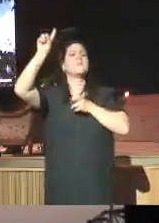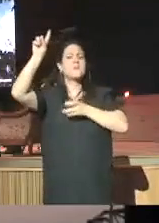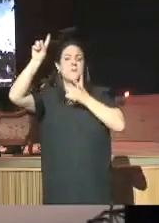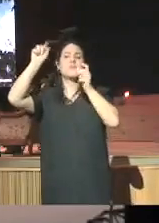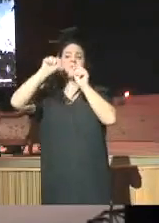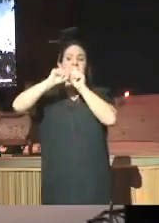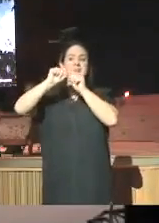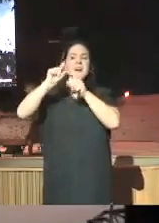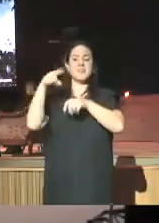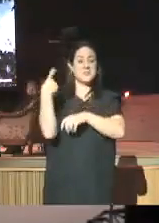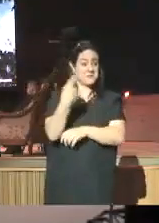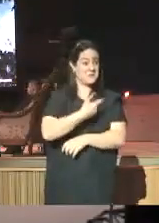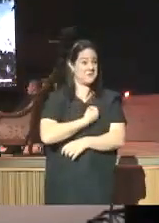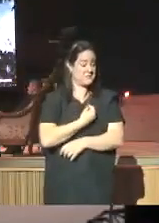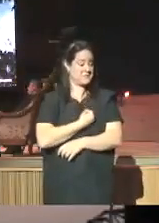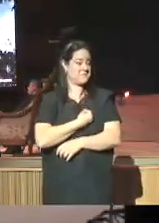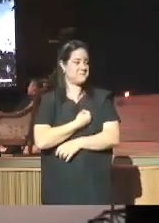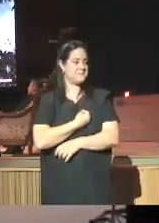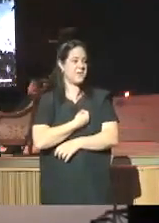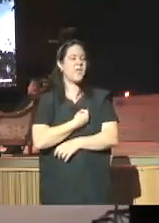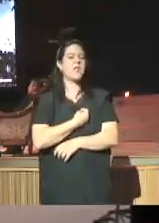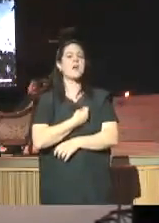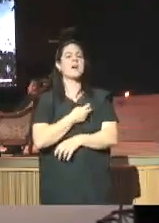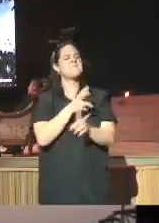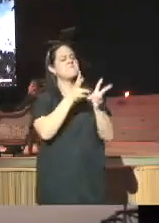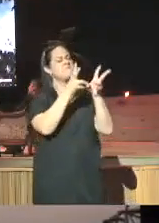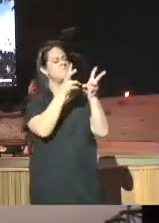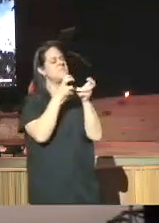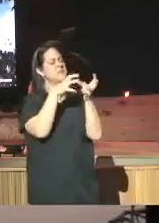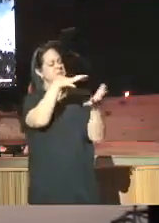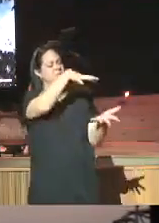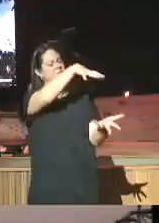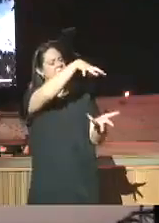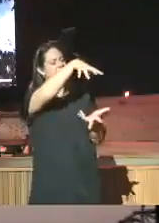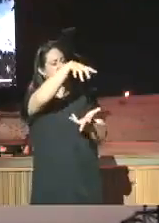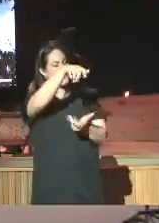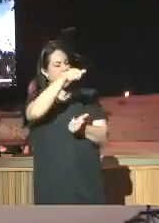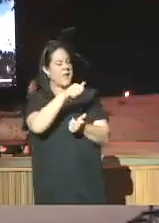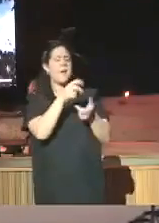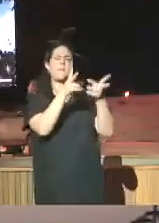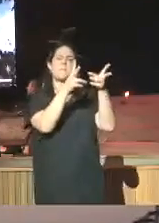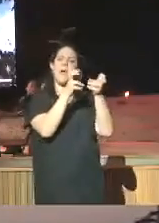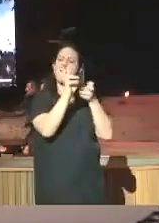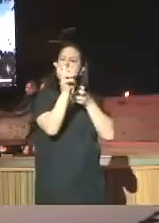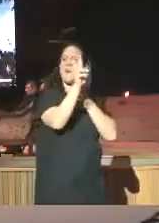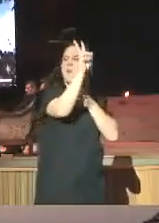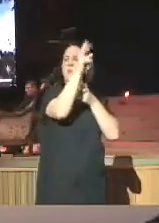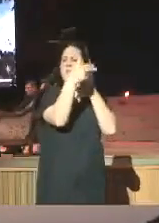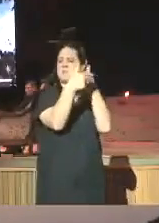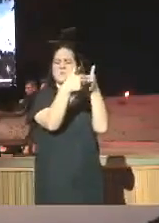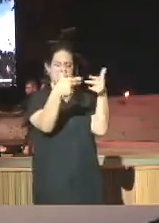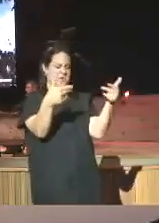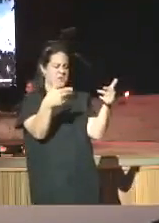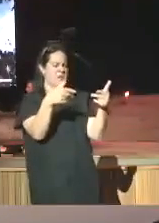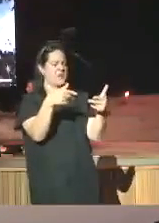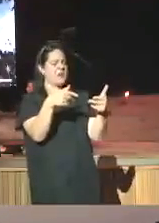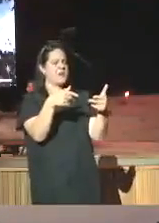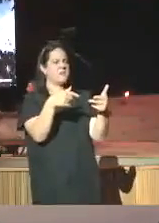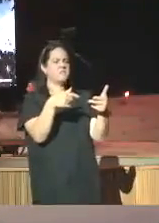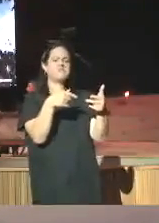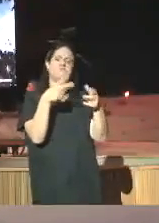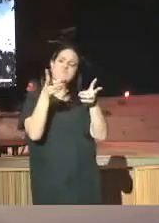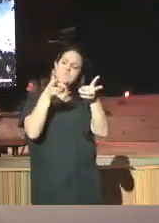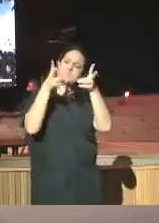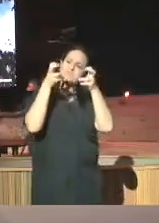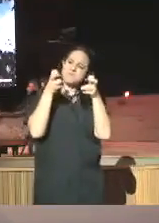vida e aí a gente enxerga o mundo a gente enxerga os valores a gente enxerga a obra de